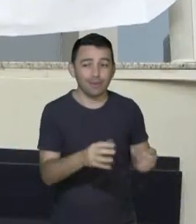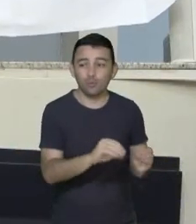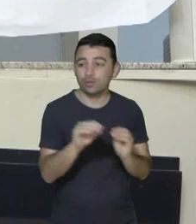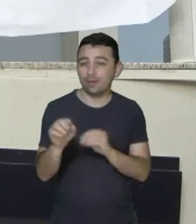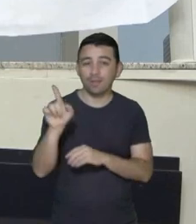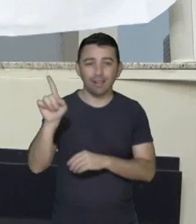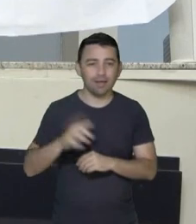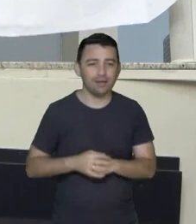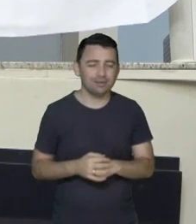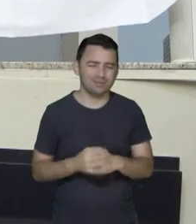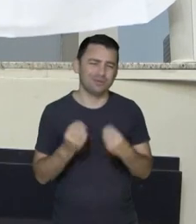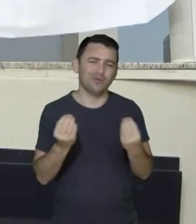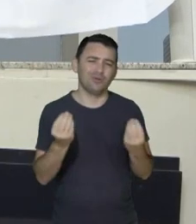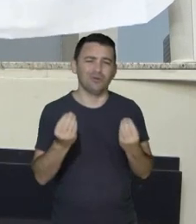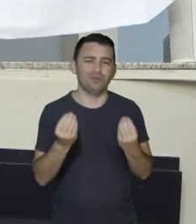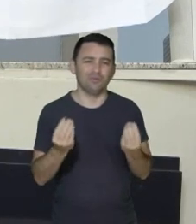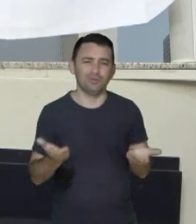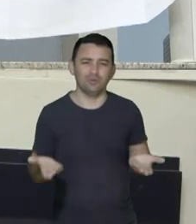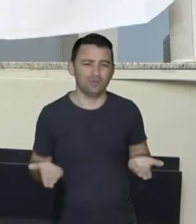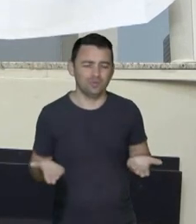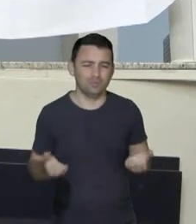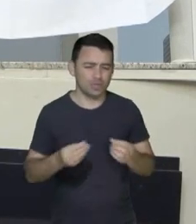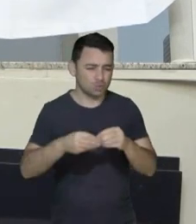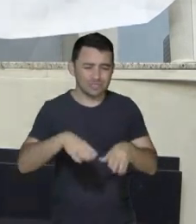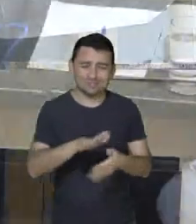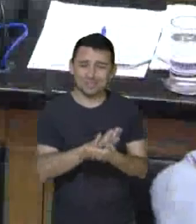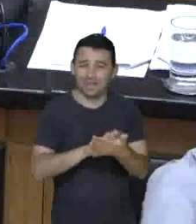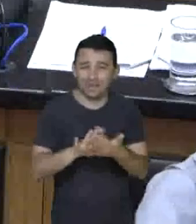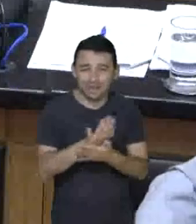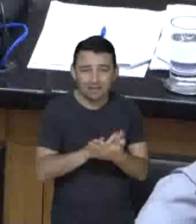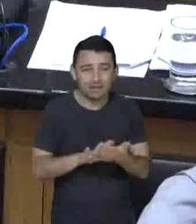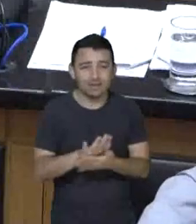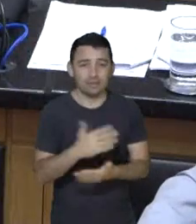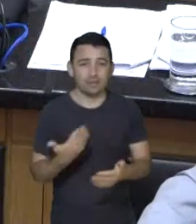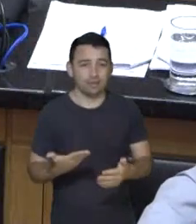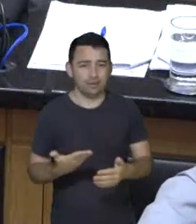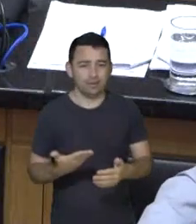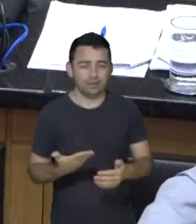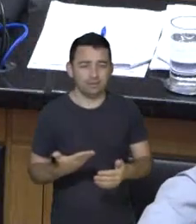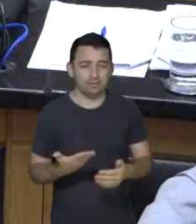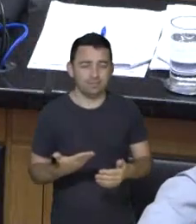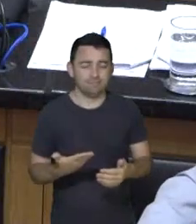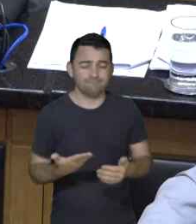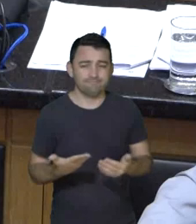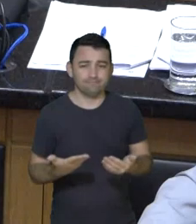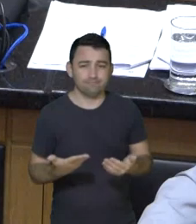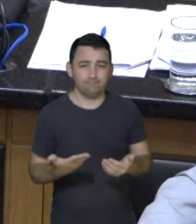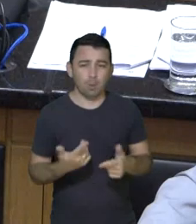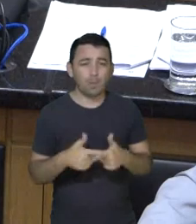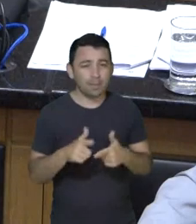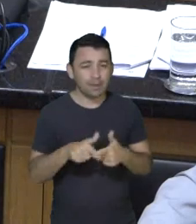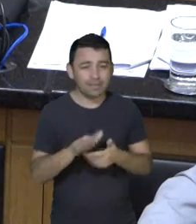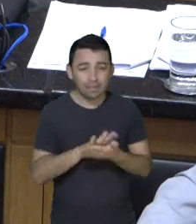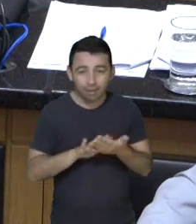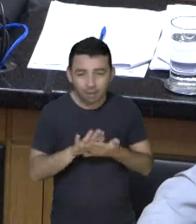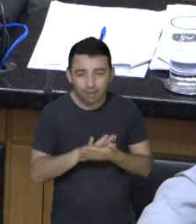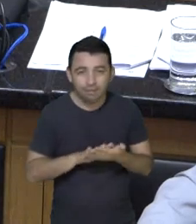tem cabimento isso. Não prejudica ninguém, não passa na frente de ninguém. Não. Então,